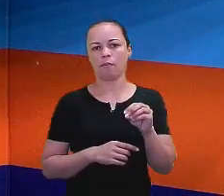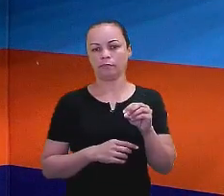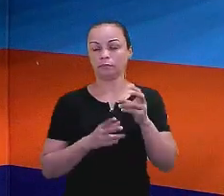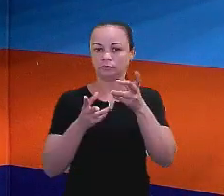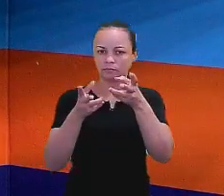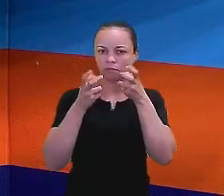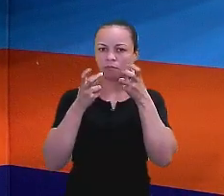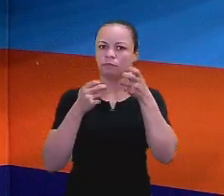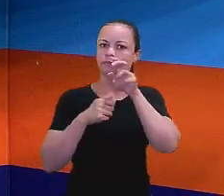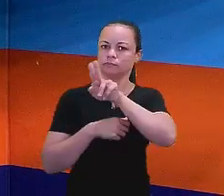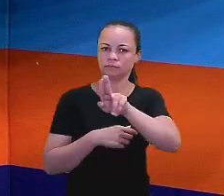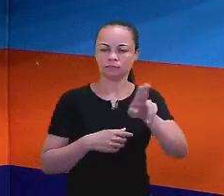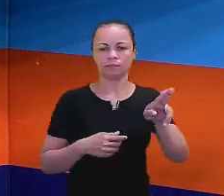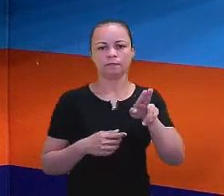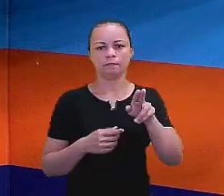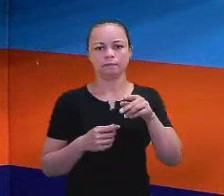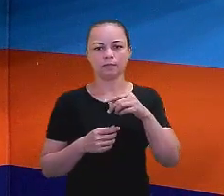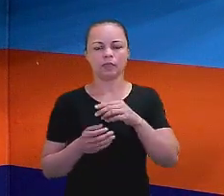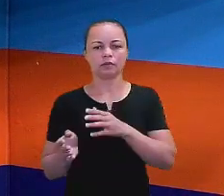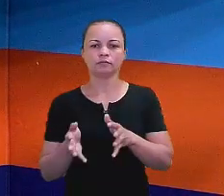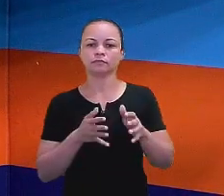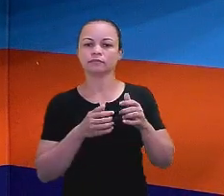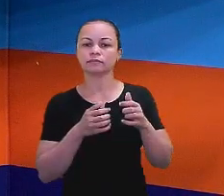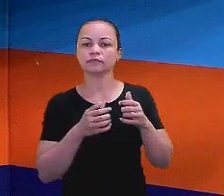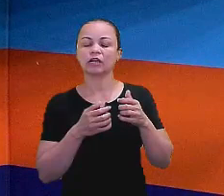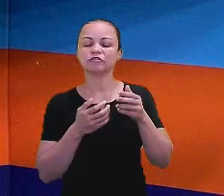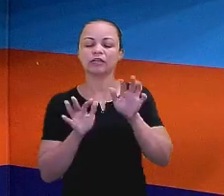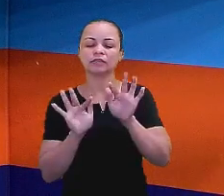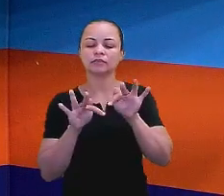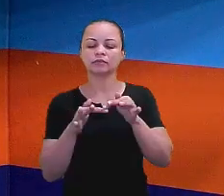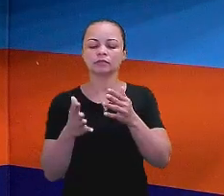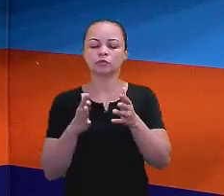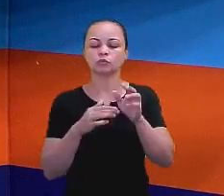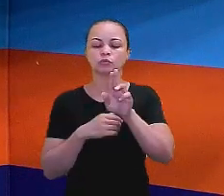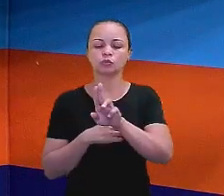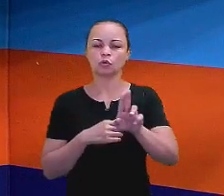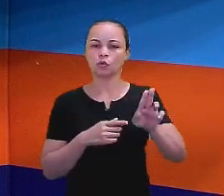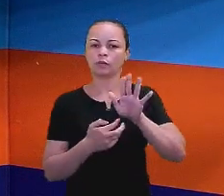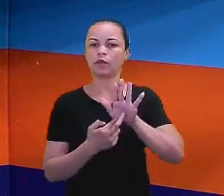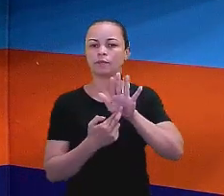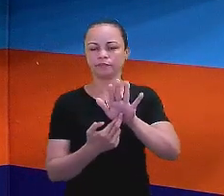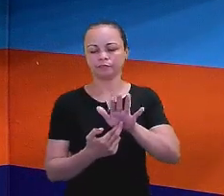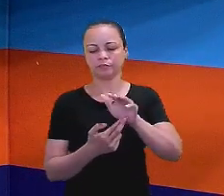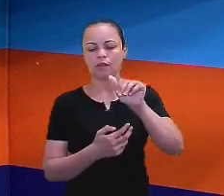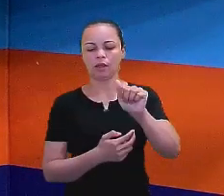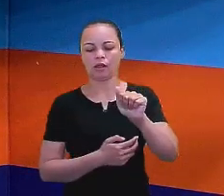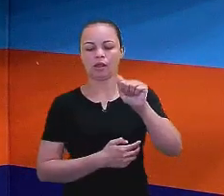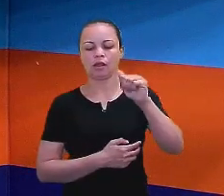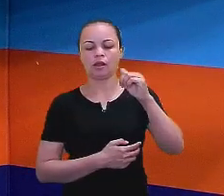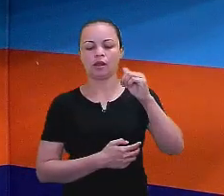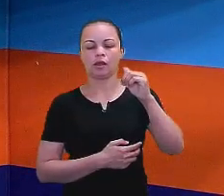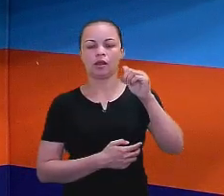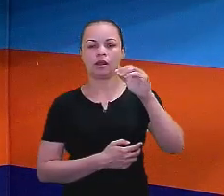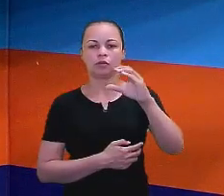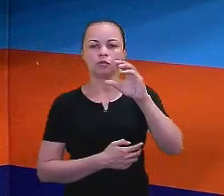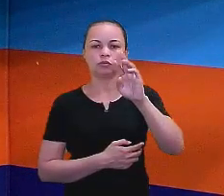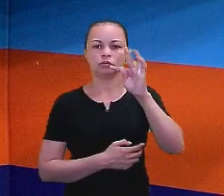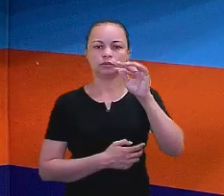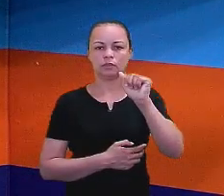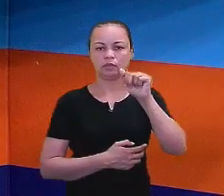presta bem atenção à finalização do nome, à representação desse nome. Acutângulo agudo,